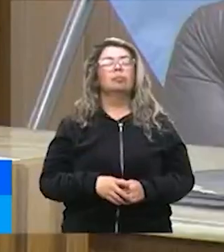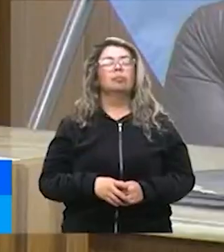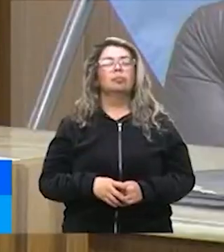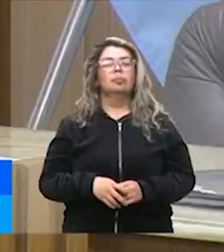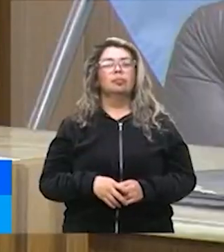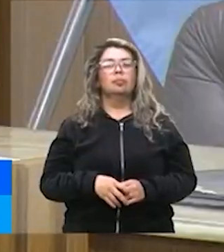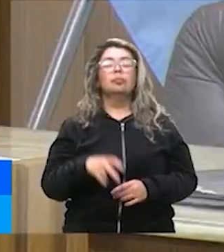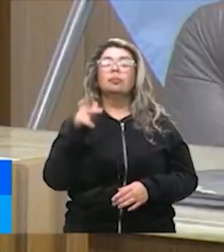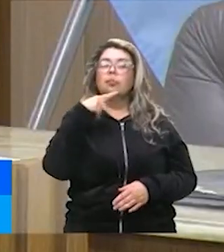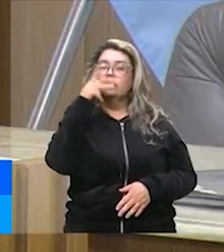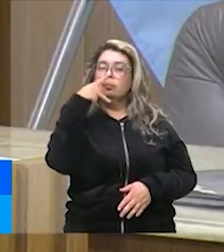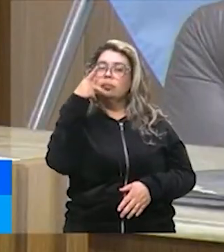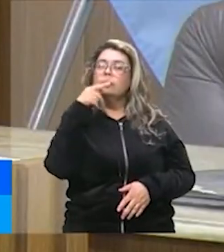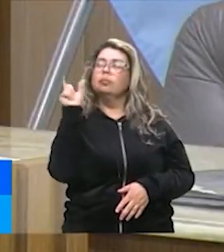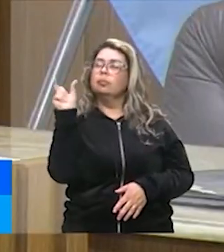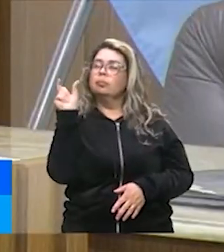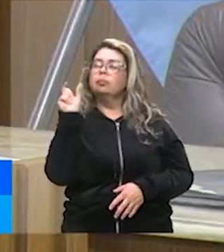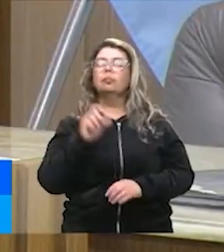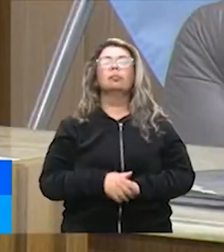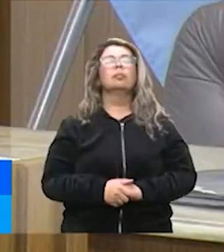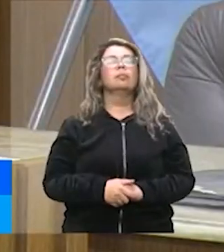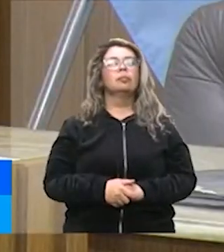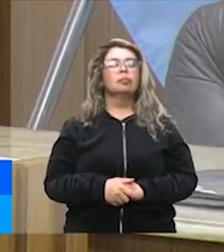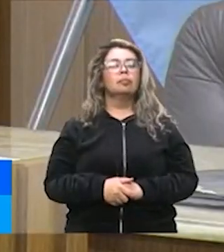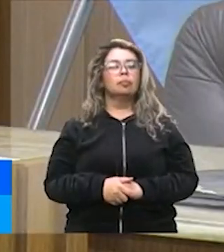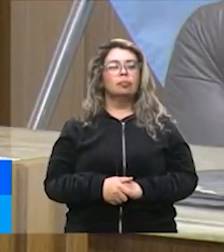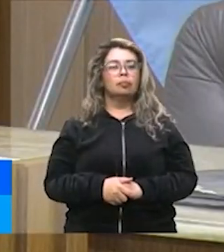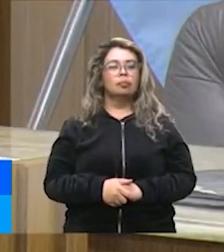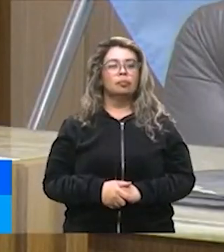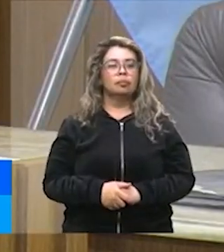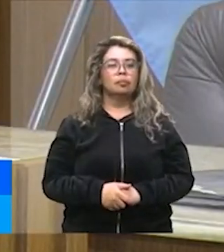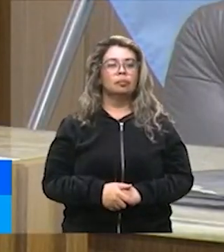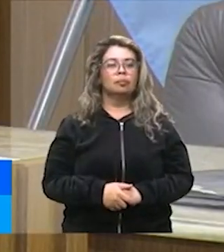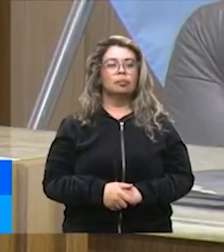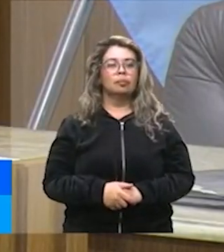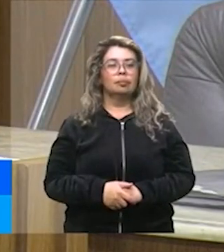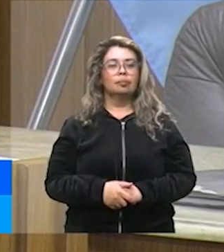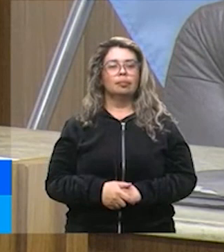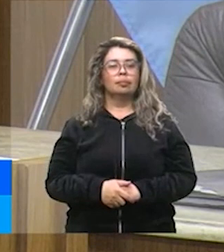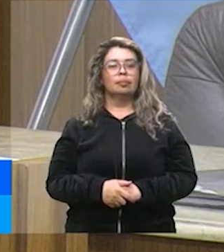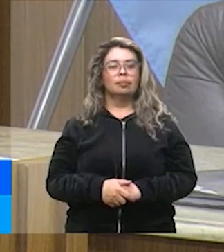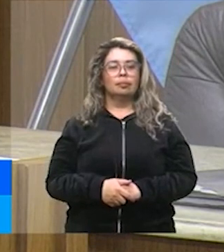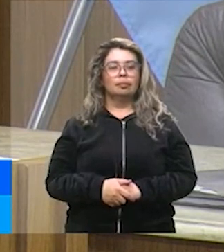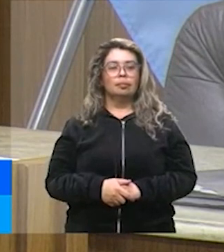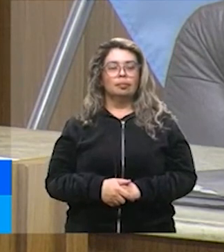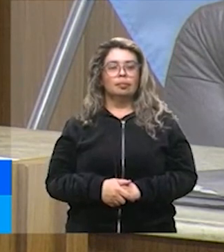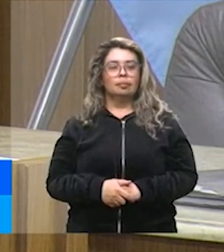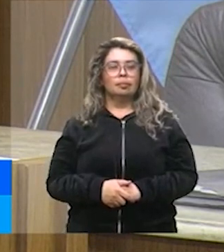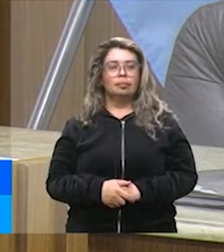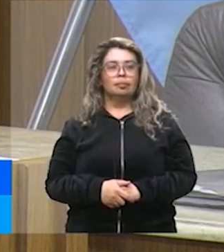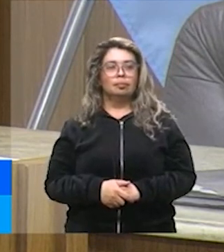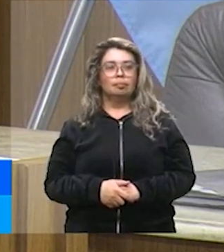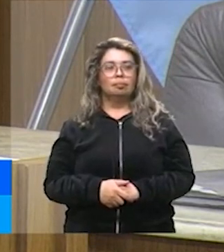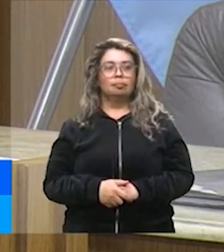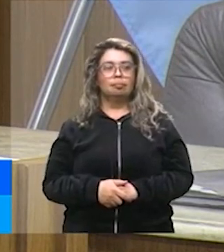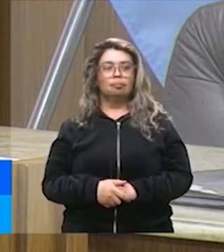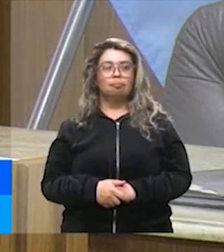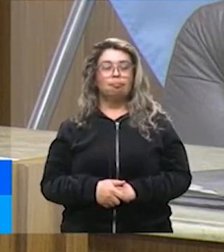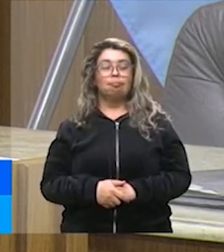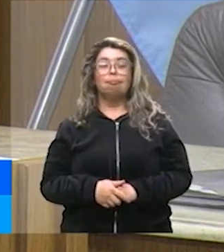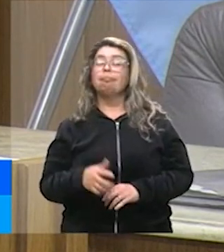Rogério Nascimento disse que iria contribuir para a marca de um legado aprovando o projeto quem não tem